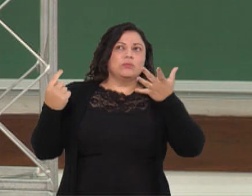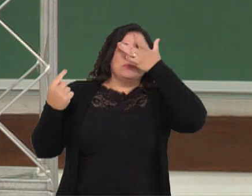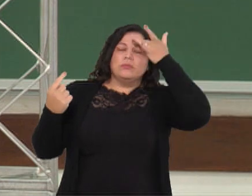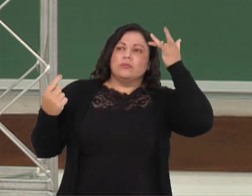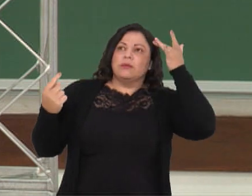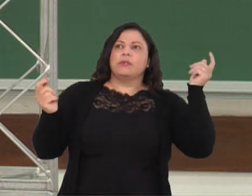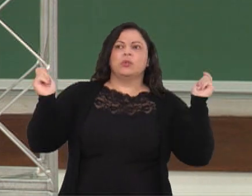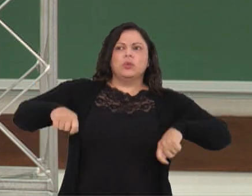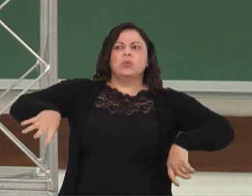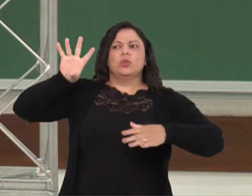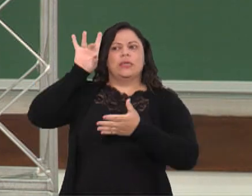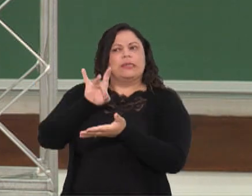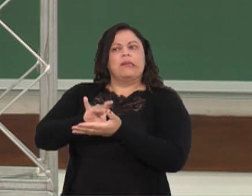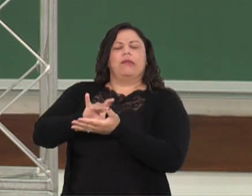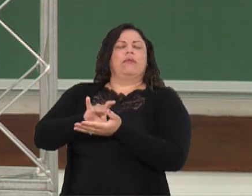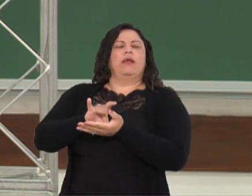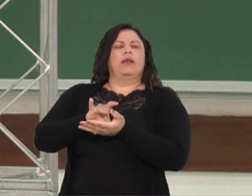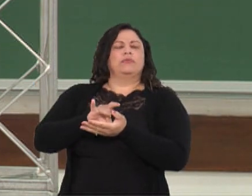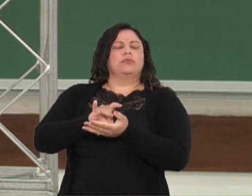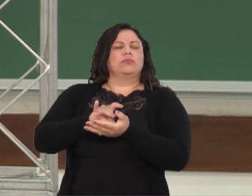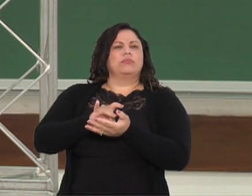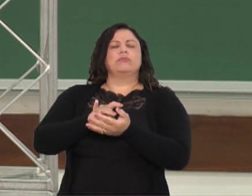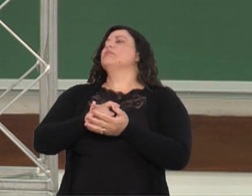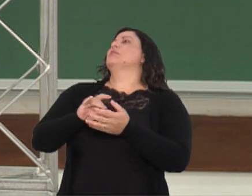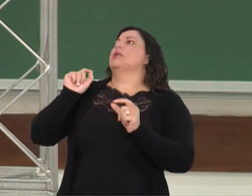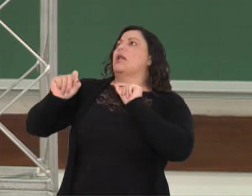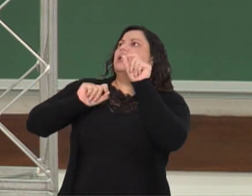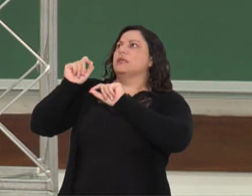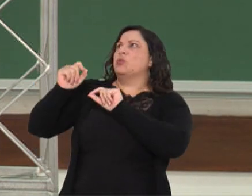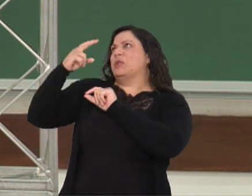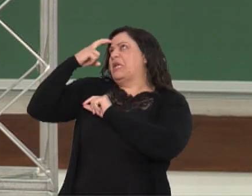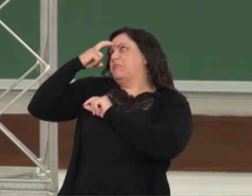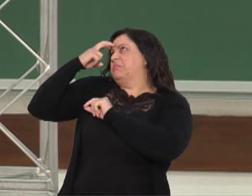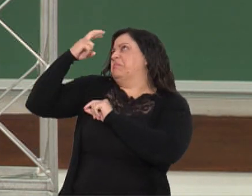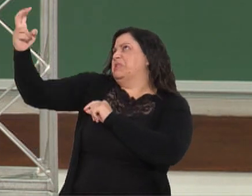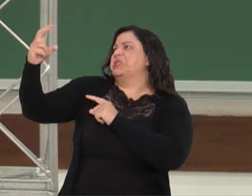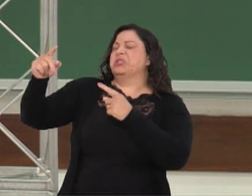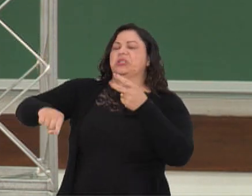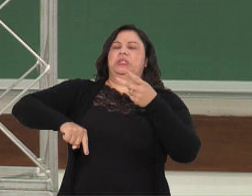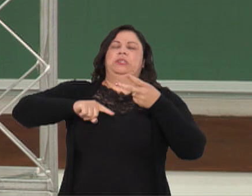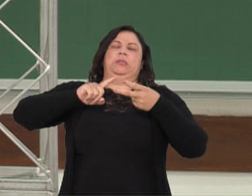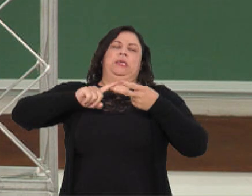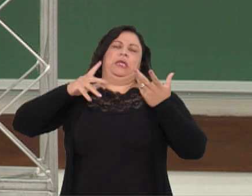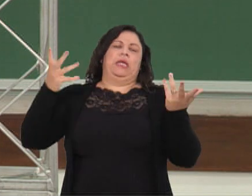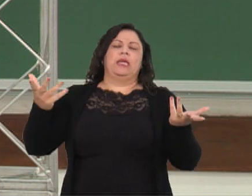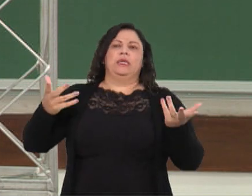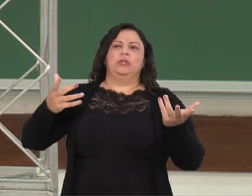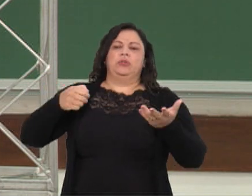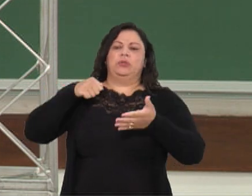de fato tem um status social porque ela é inteligente, porque ela se dedicou,